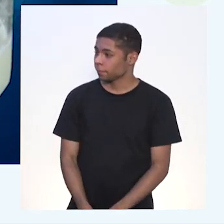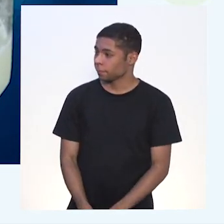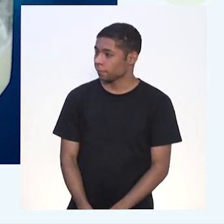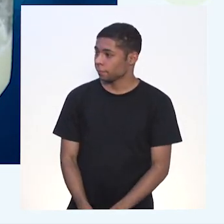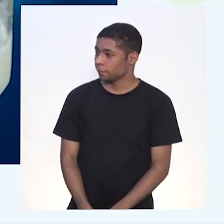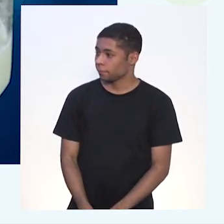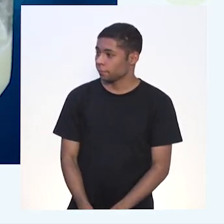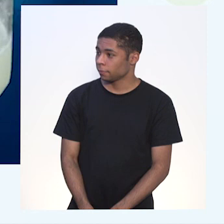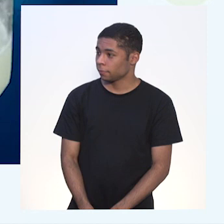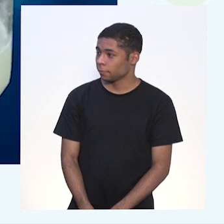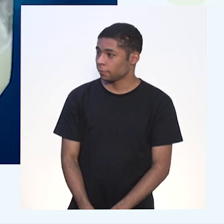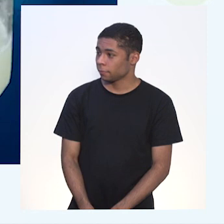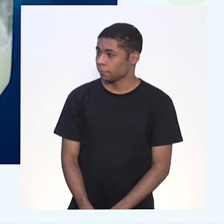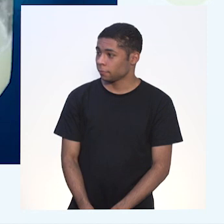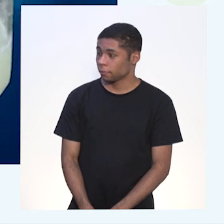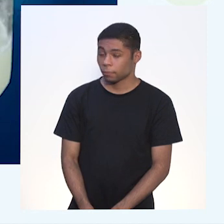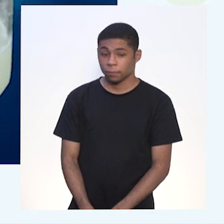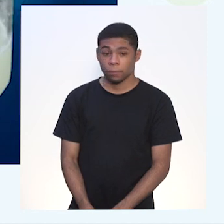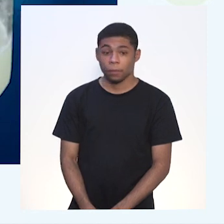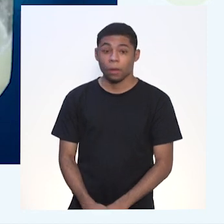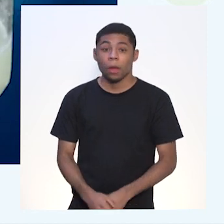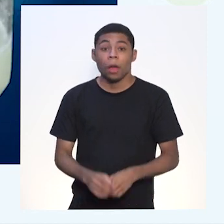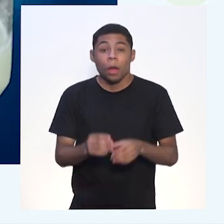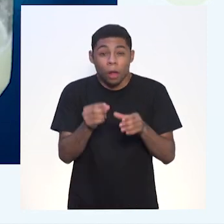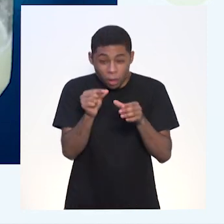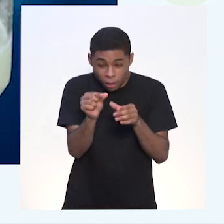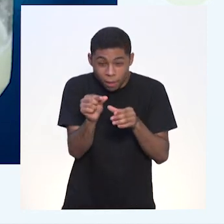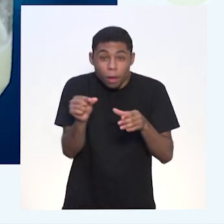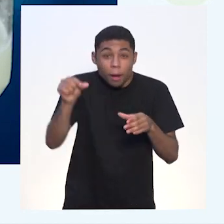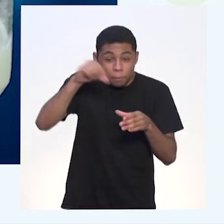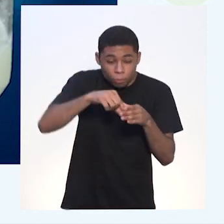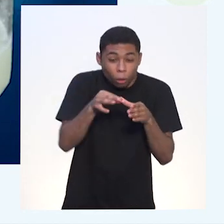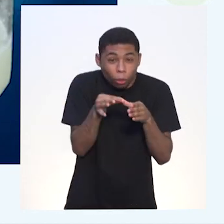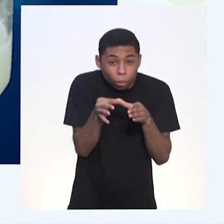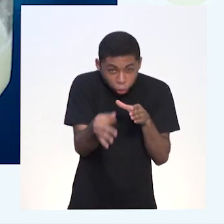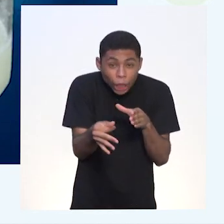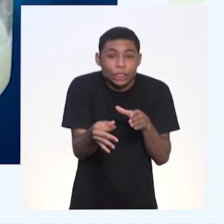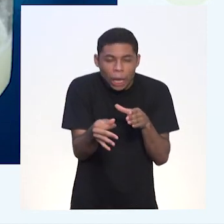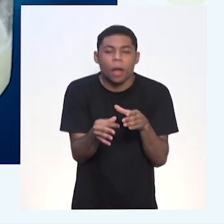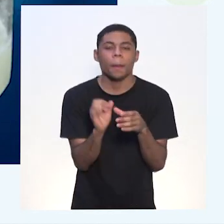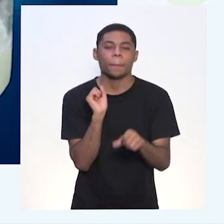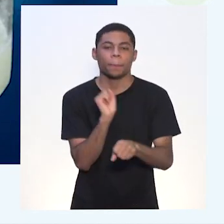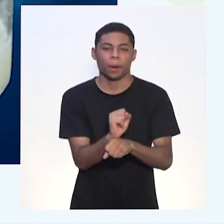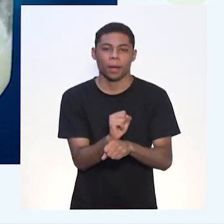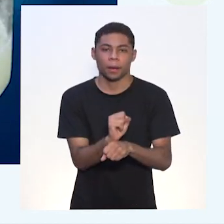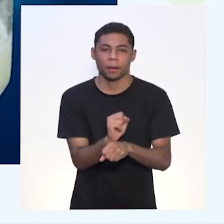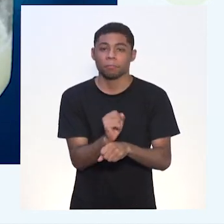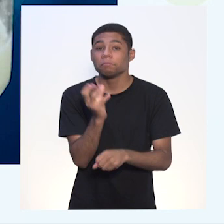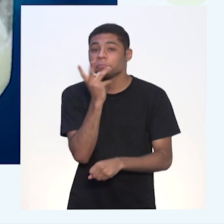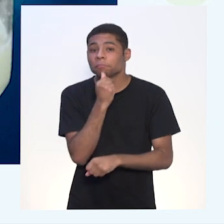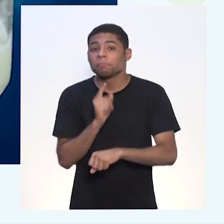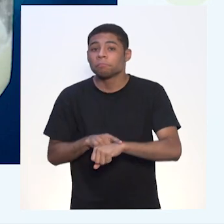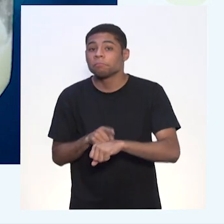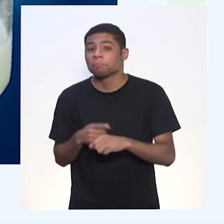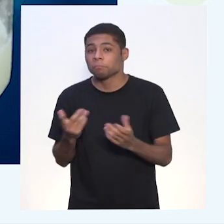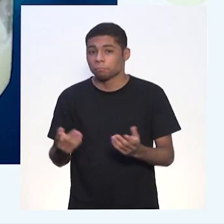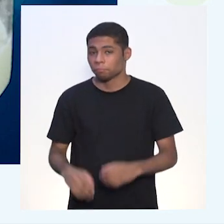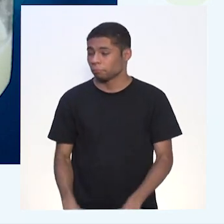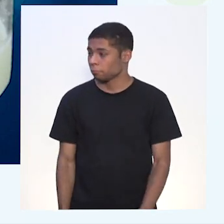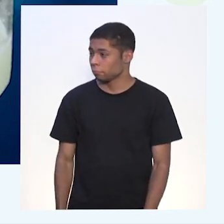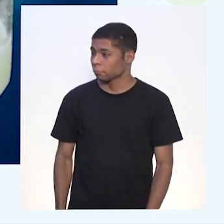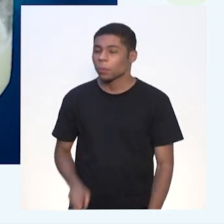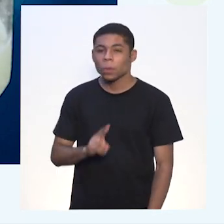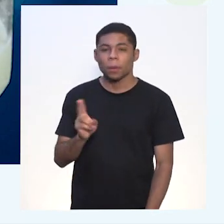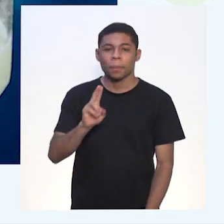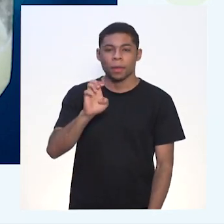Porque essa reação ela termina quando o comprimido ele foi totalmente consumido. Esses são os comprimidos chamados de efervescentes,